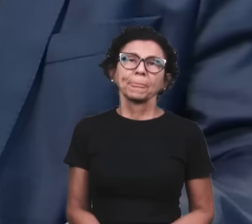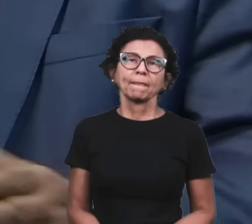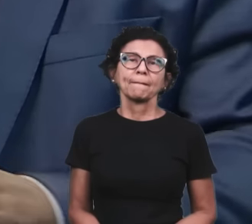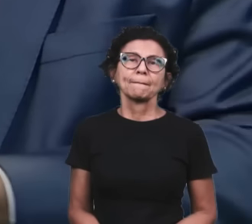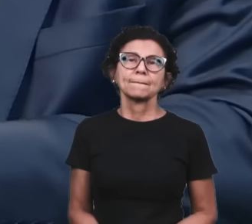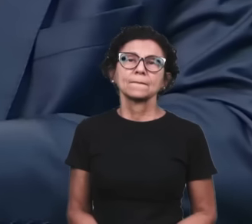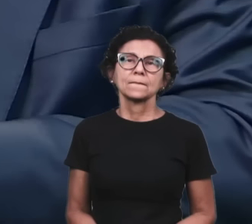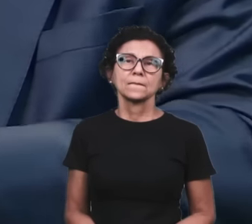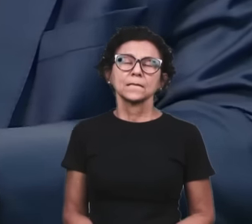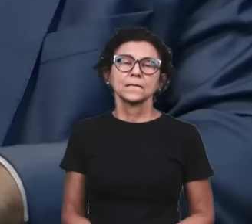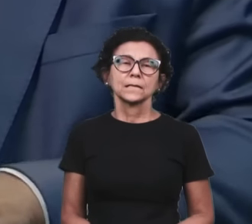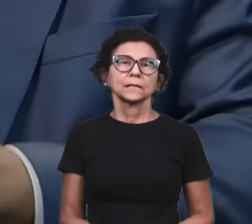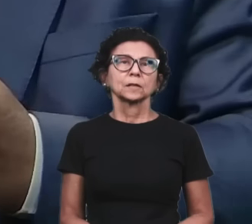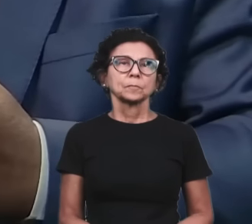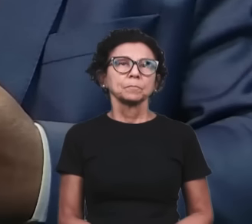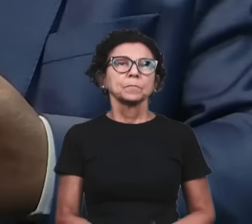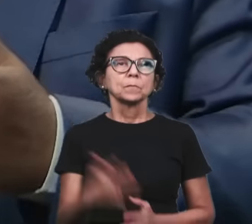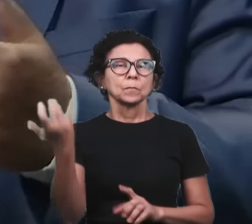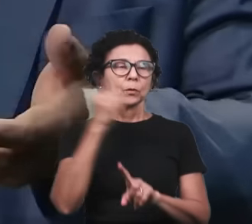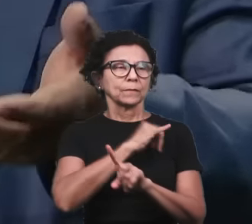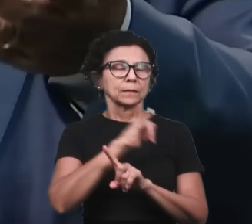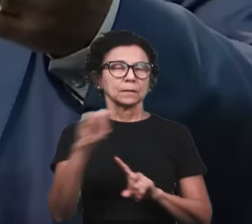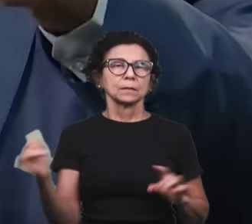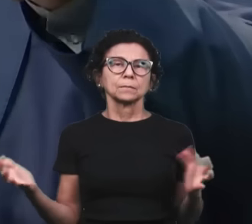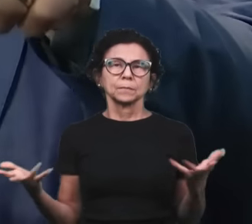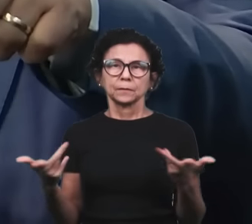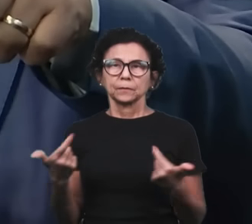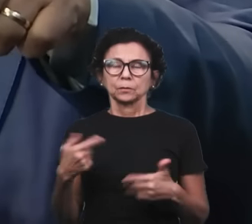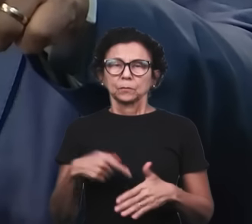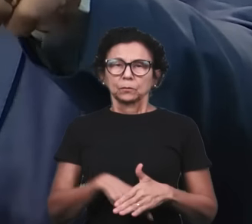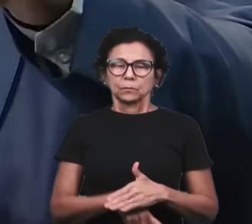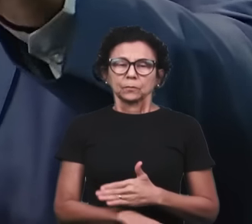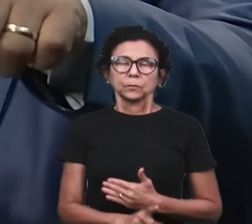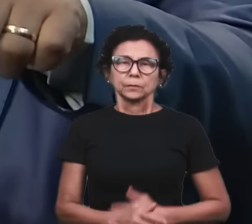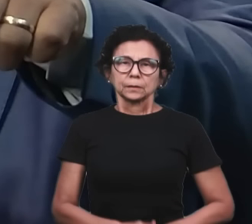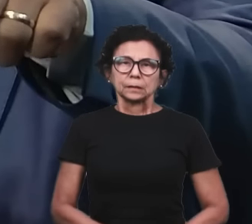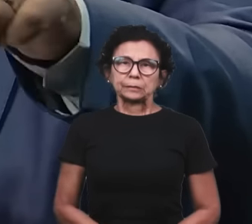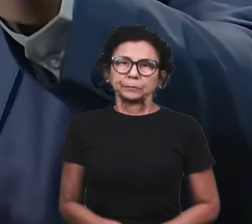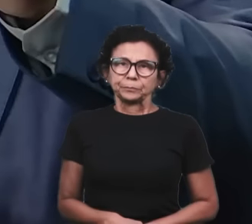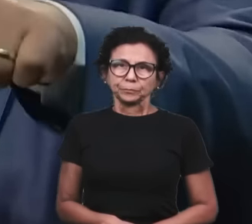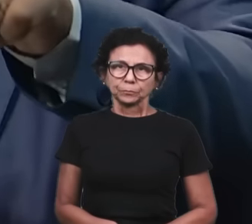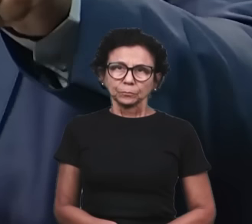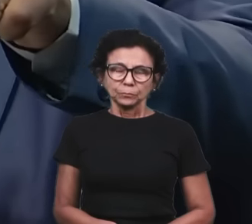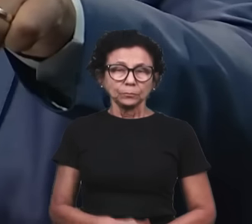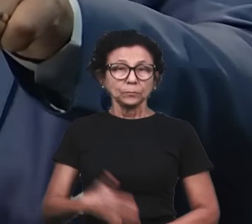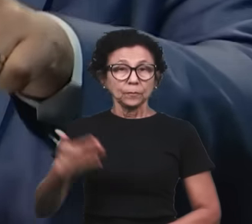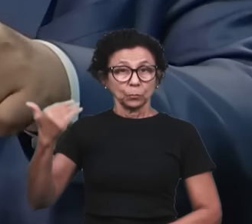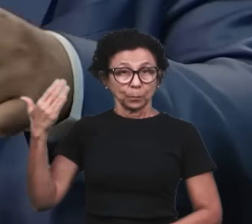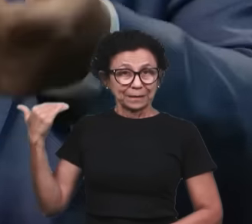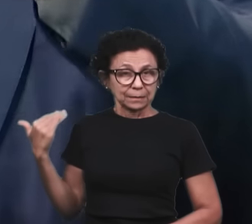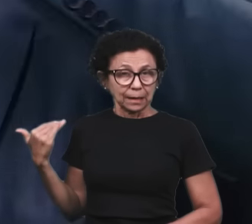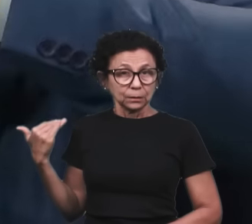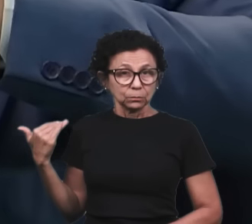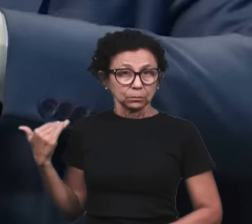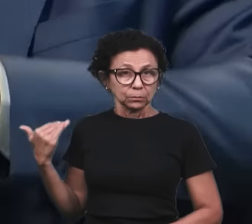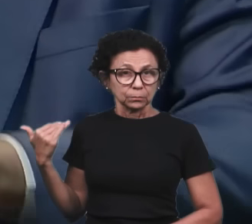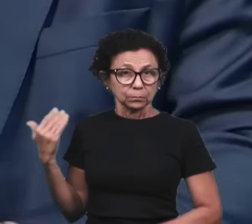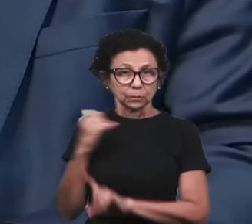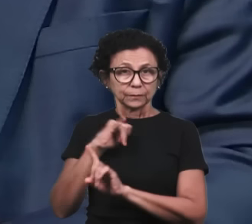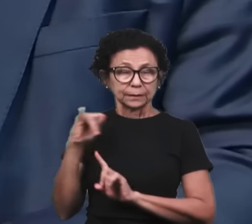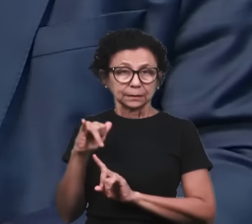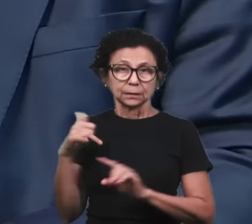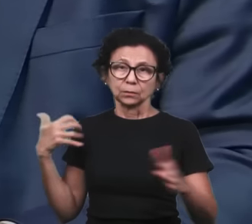Então, são profecias maravilhosas, não apenas para aqueles dias, eles profetizaram para aqueles dias, mas